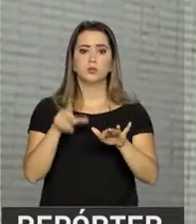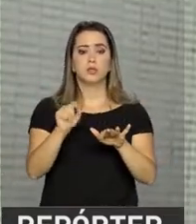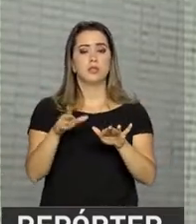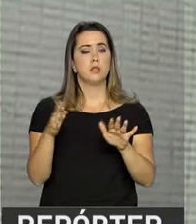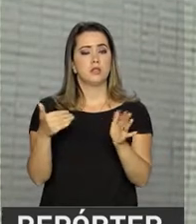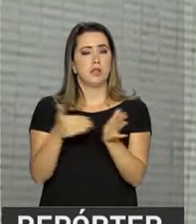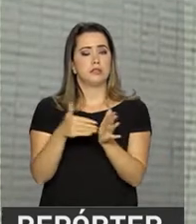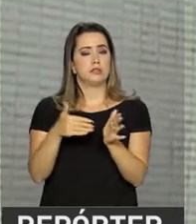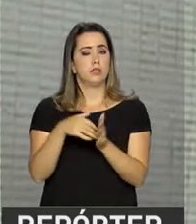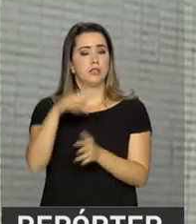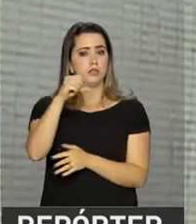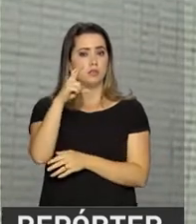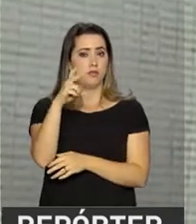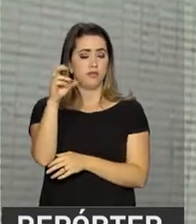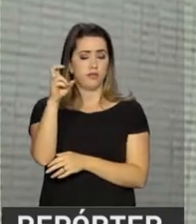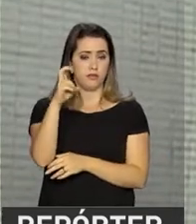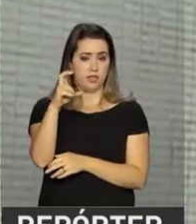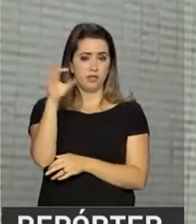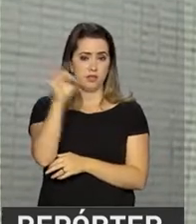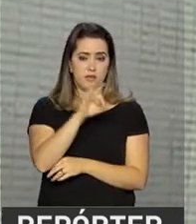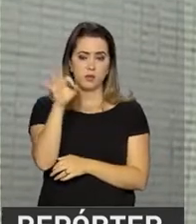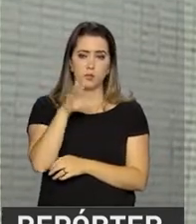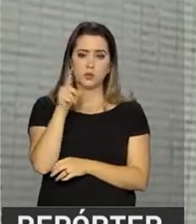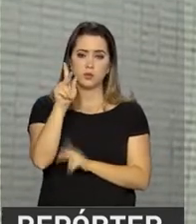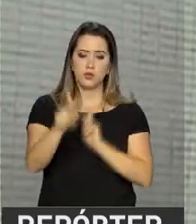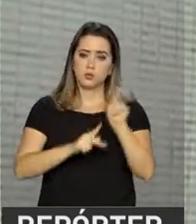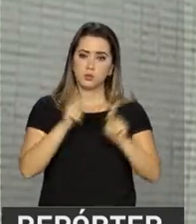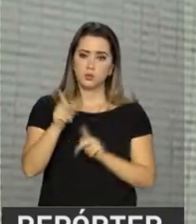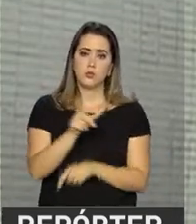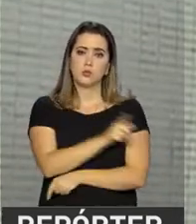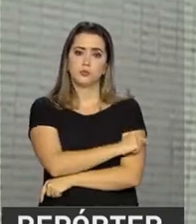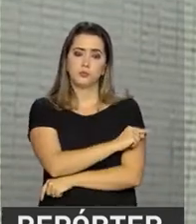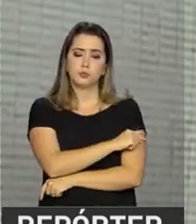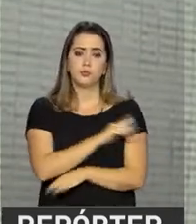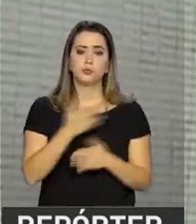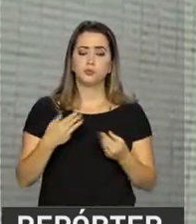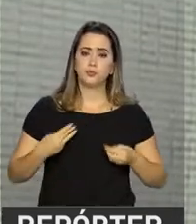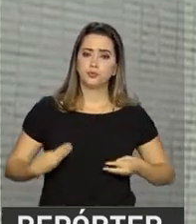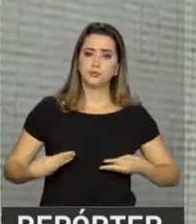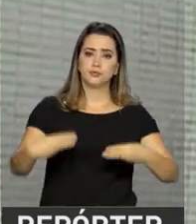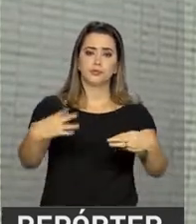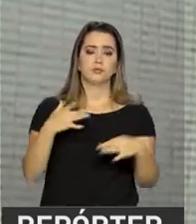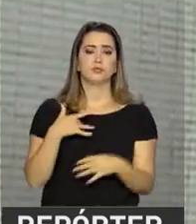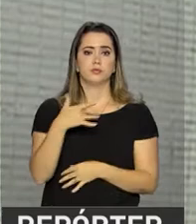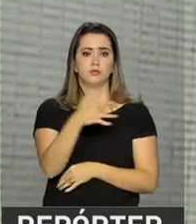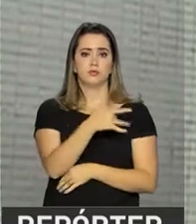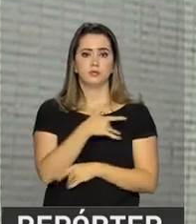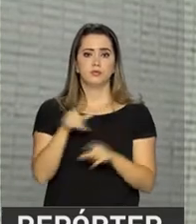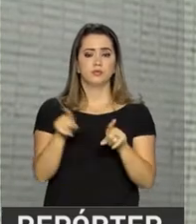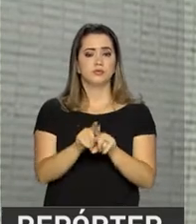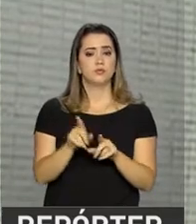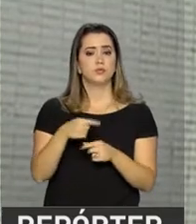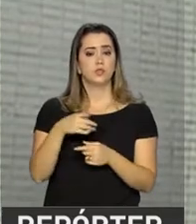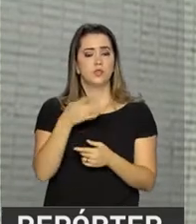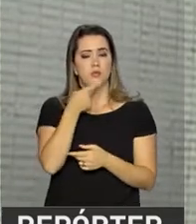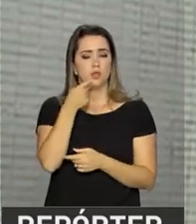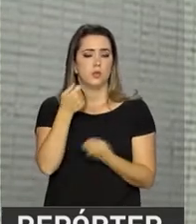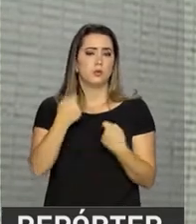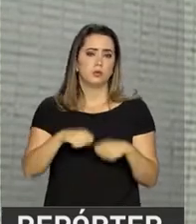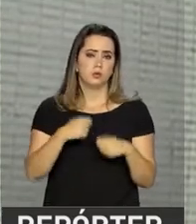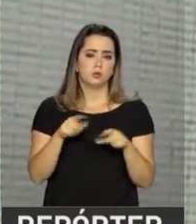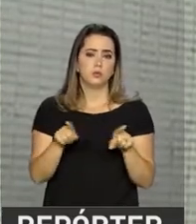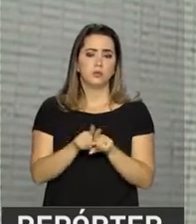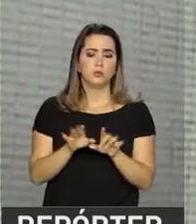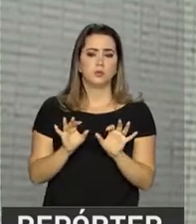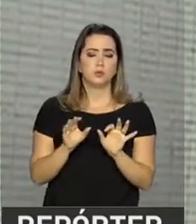95% do público alvo seja imunizado o ministro da saúde ricardo barros descartou a possibilidade